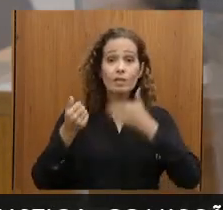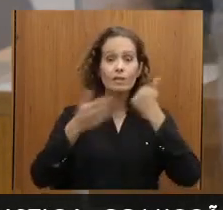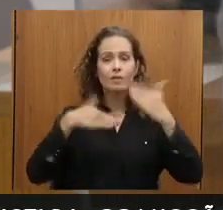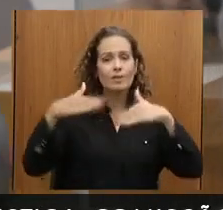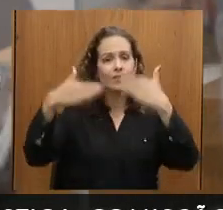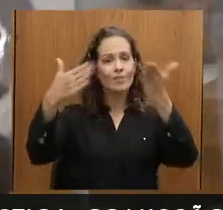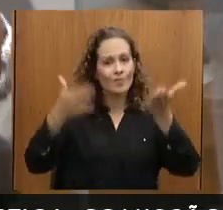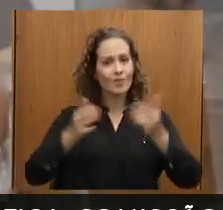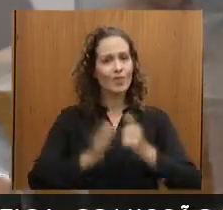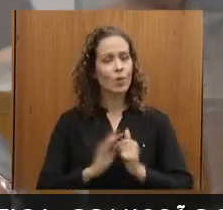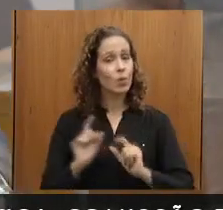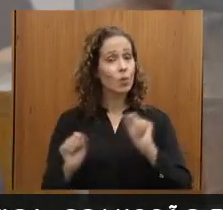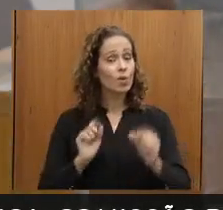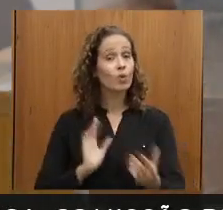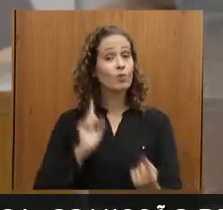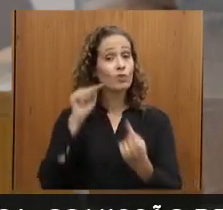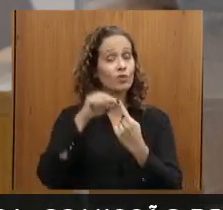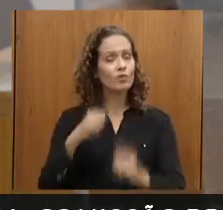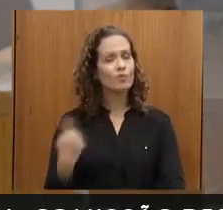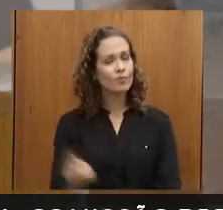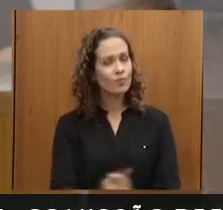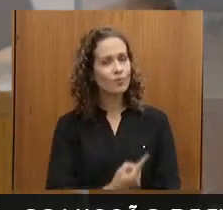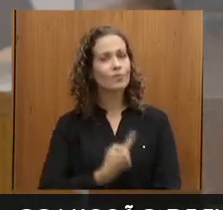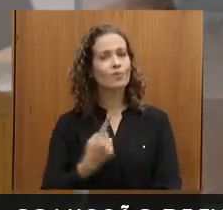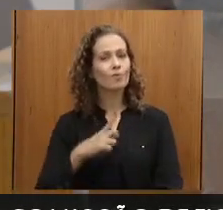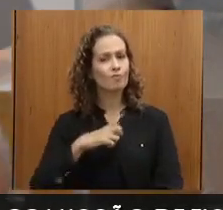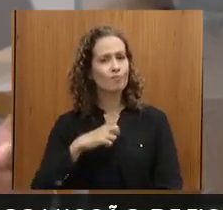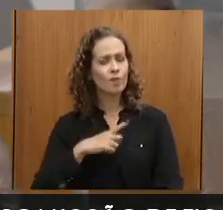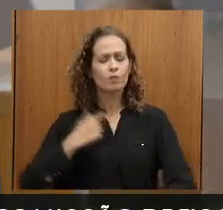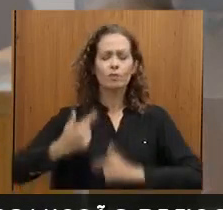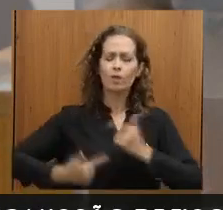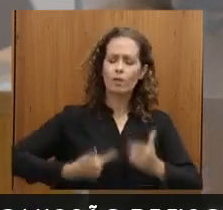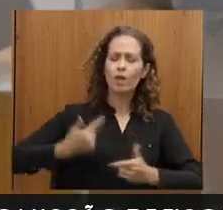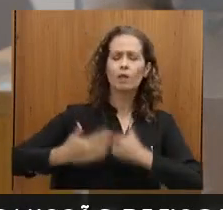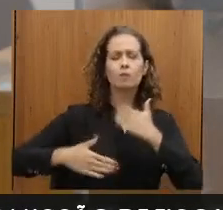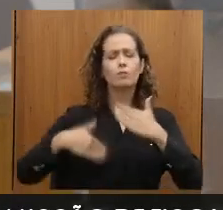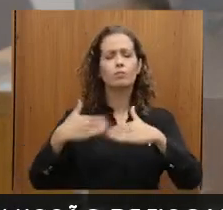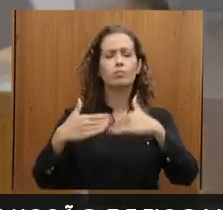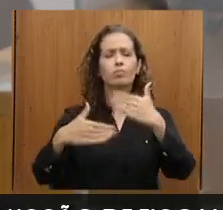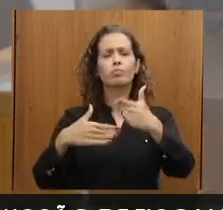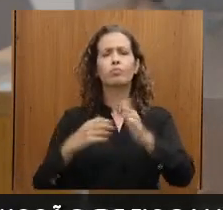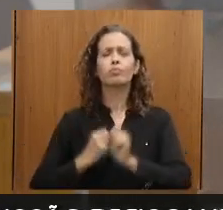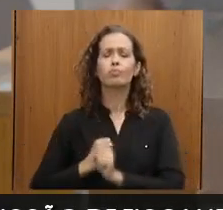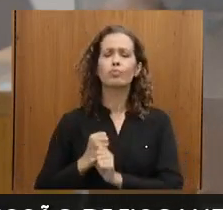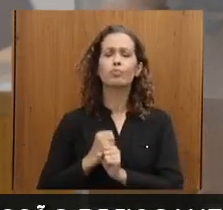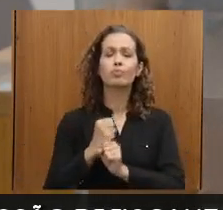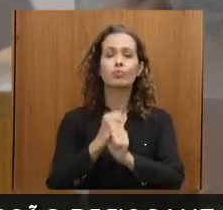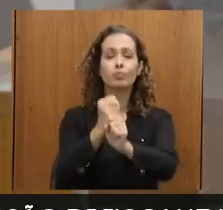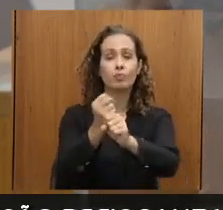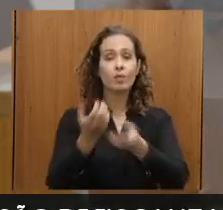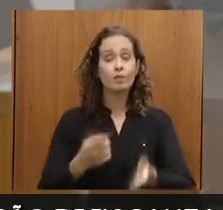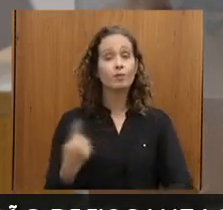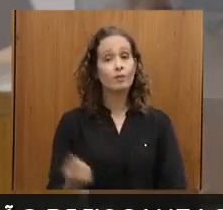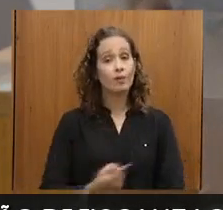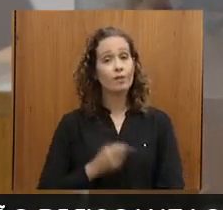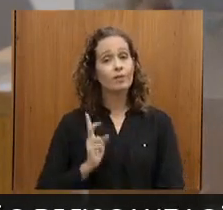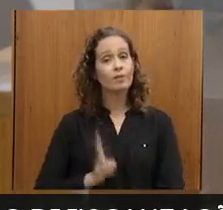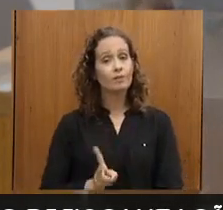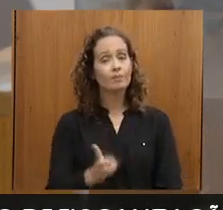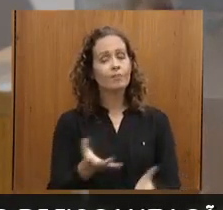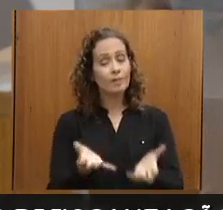que é o que nós todos a gente vem trabalhando e construindo ao longo dos últimos anos e queremos construir